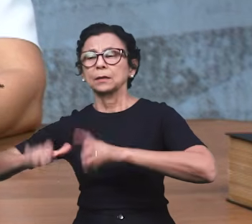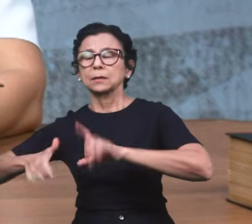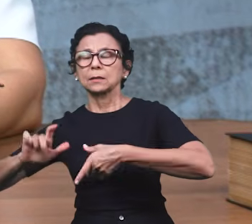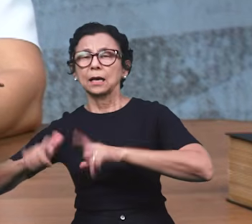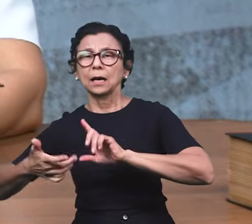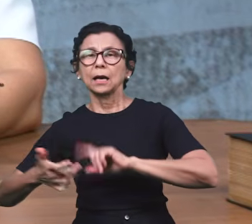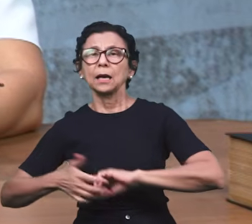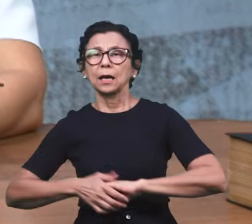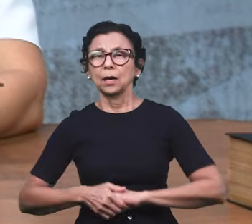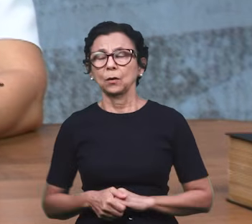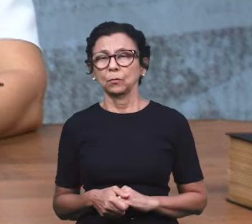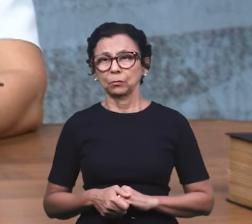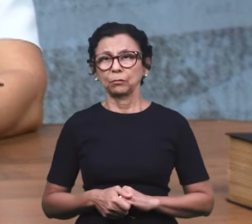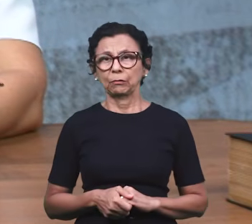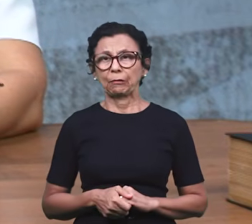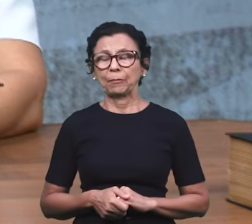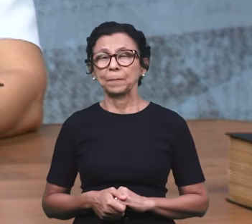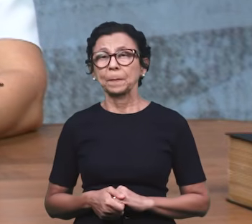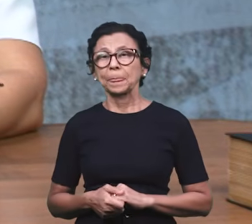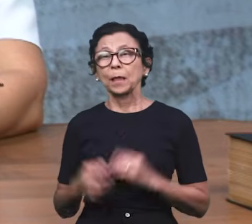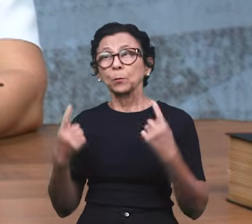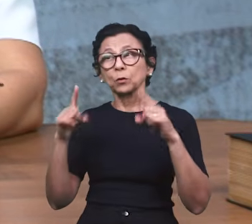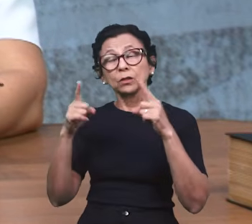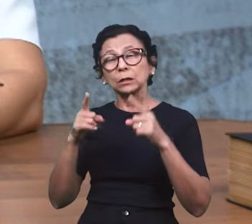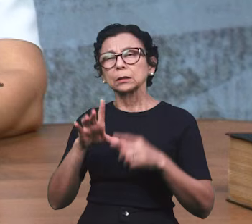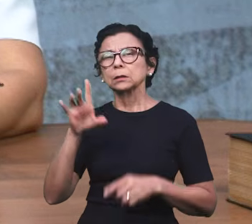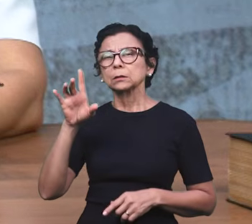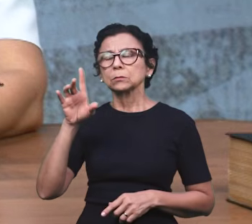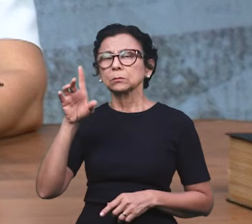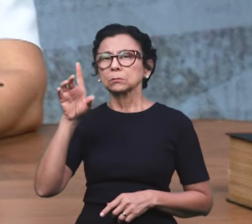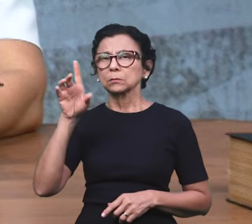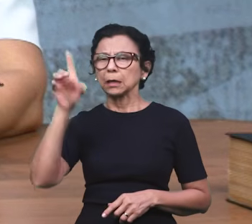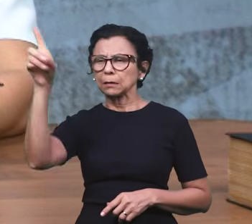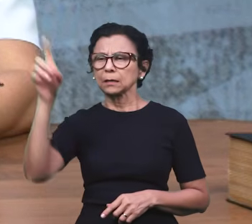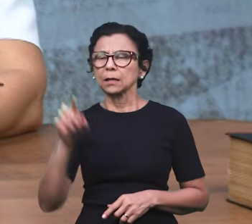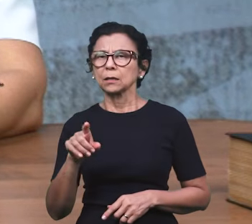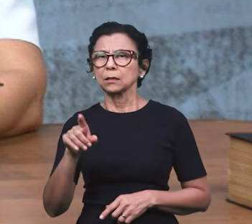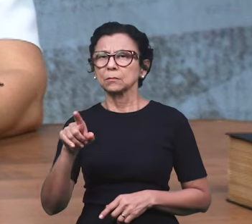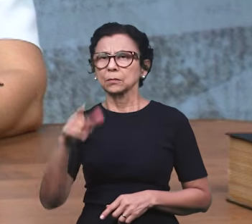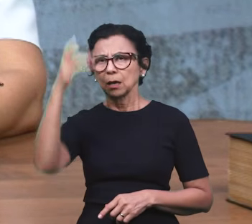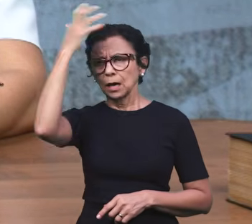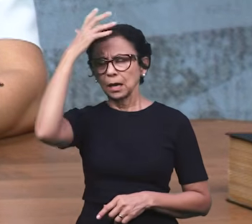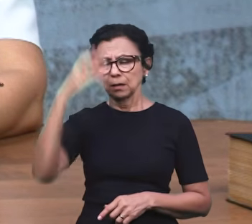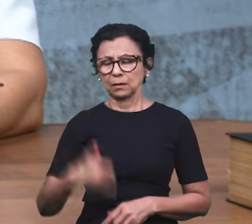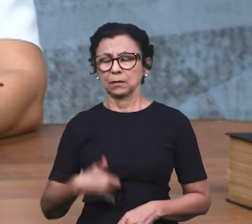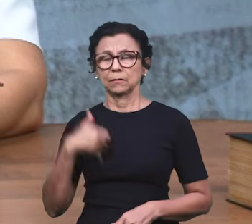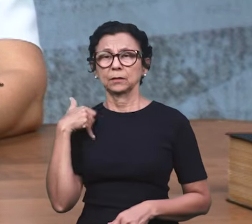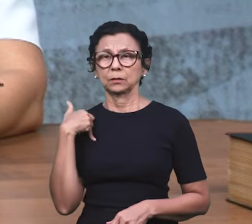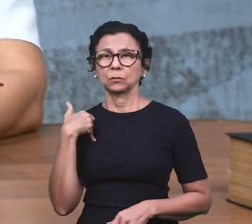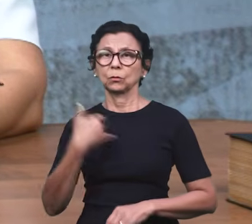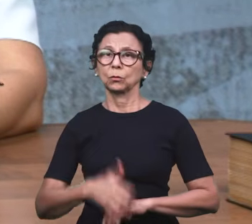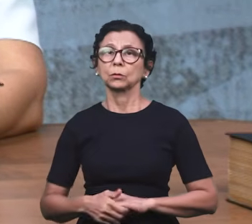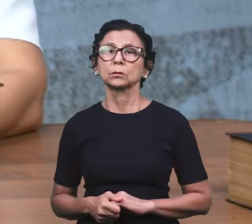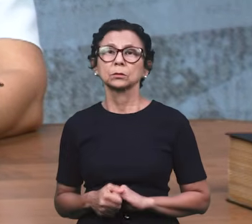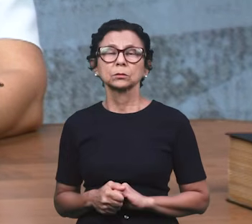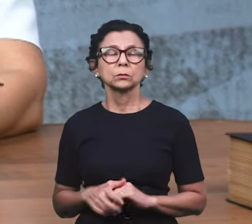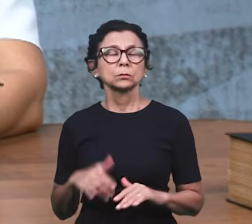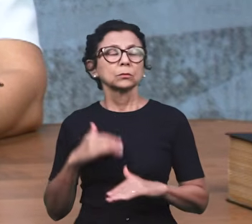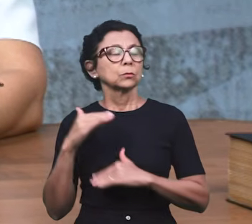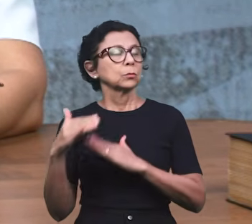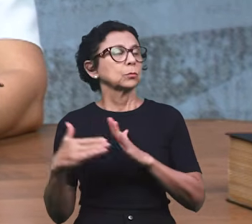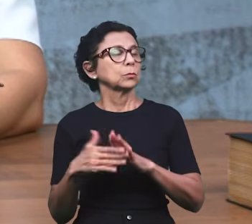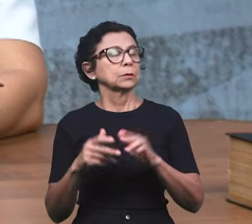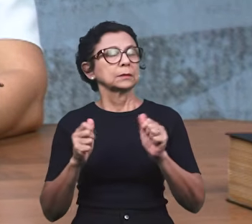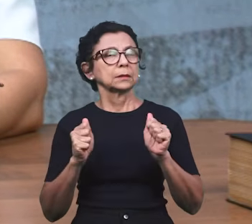com as suas vaidades. Quanto ao mais dos sucessos de ela e a tudo quanto